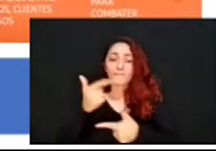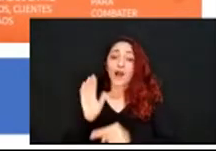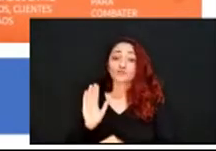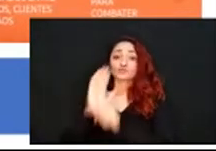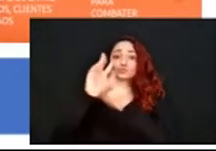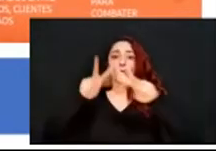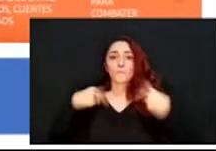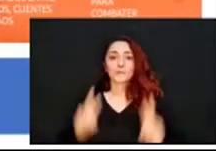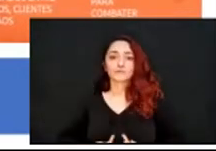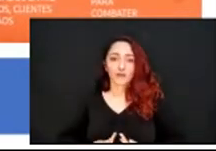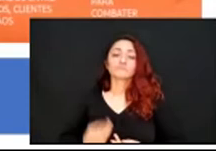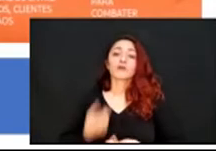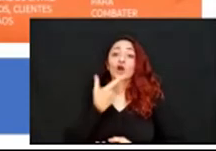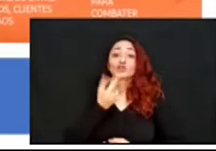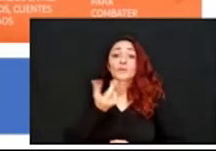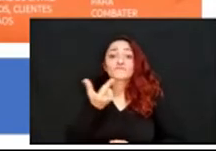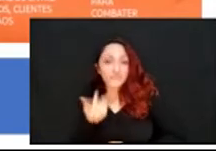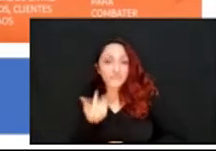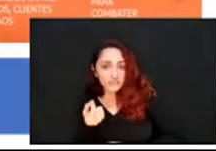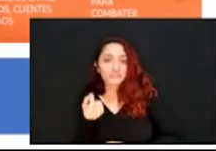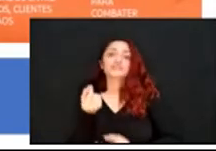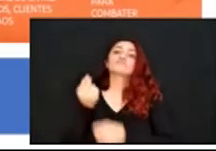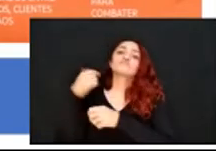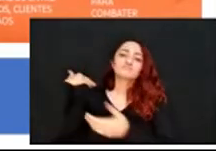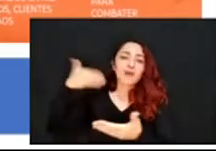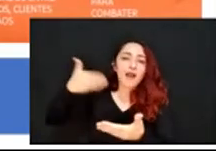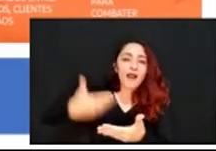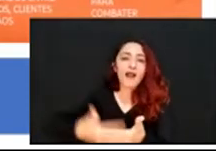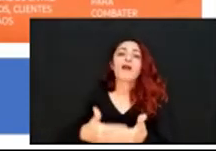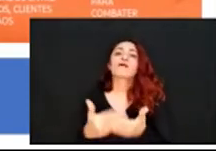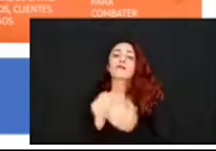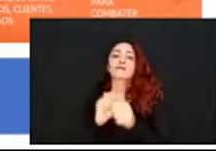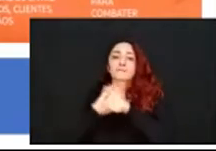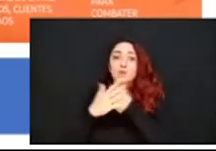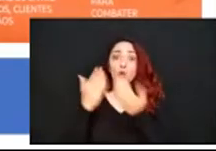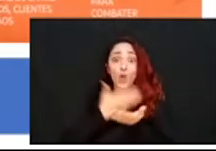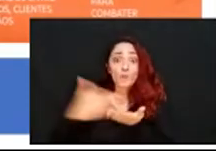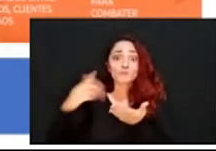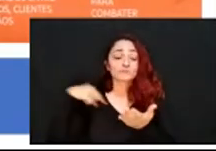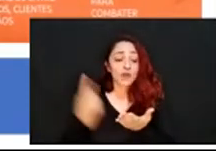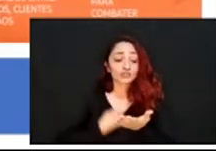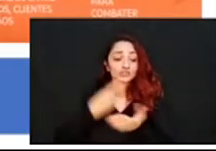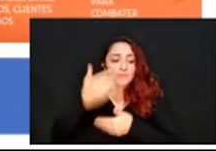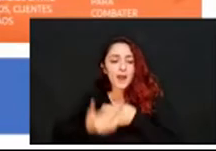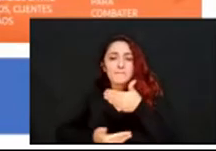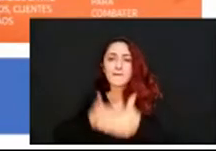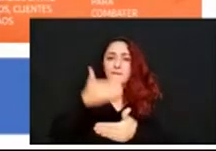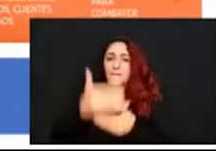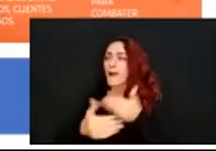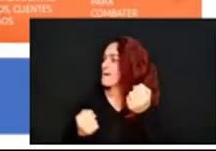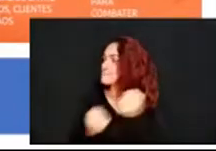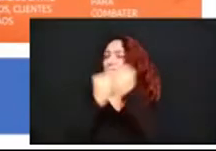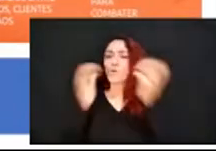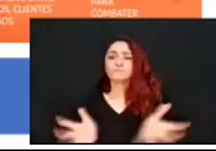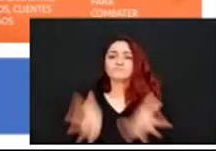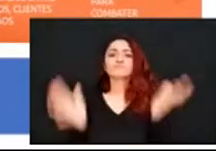deixe 2020 quando a banda iniciou a gente construiu o processo de apoio ao combate à